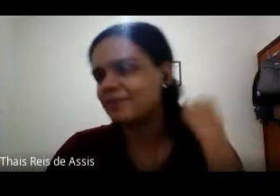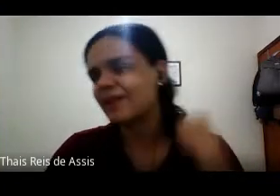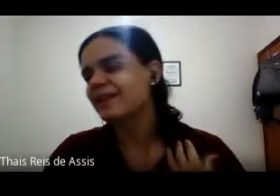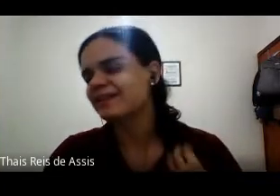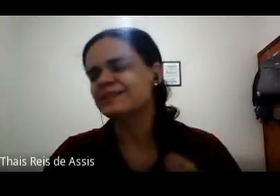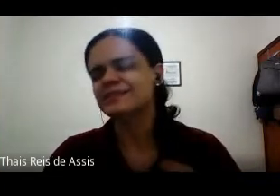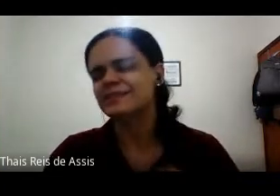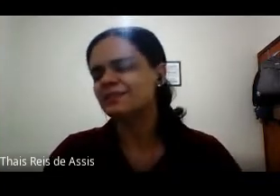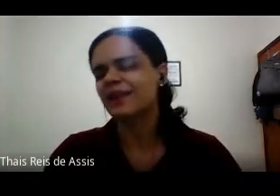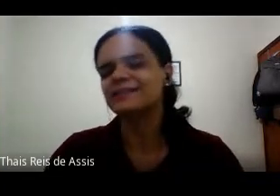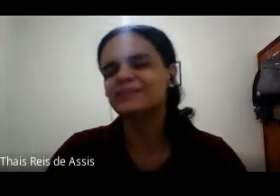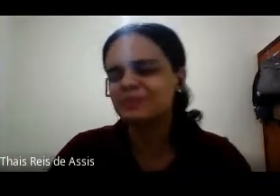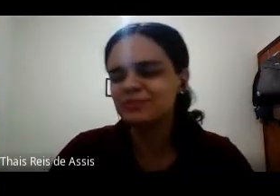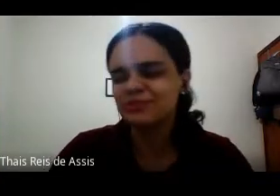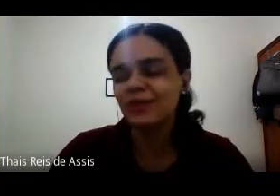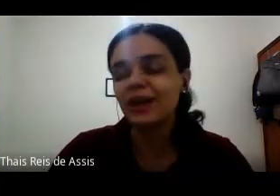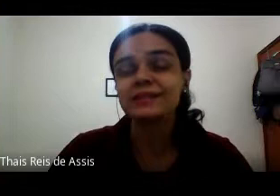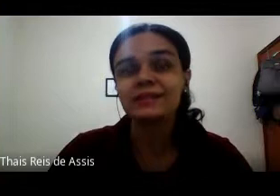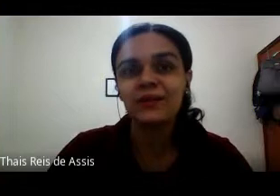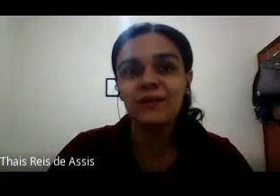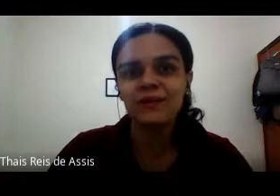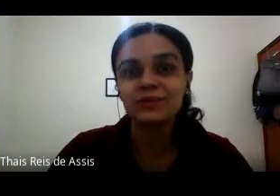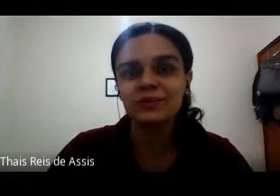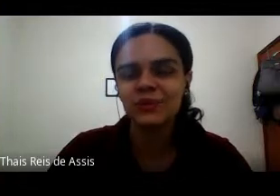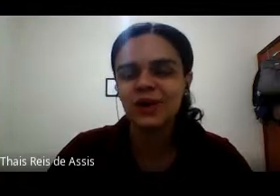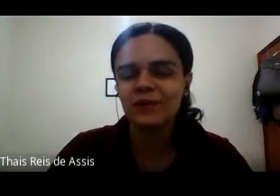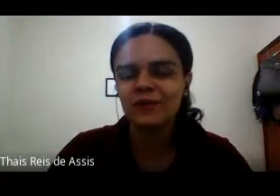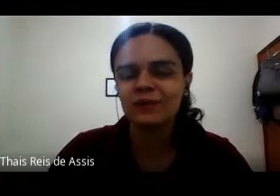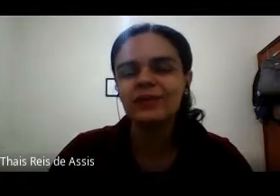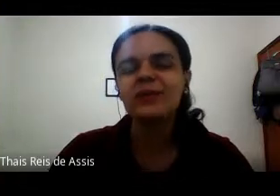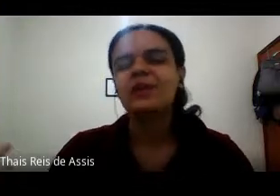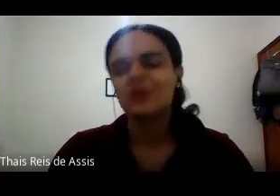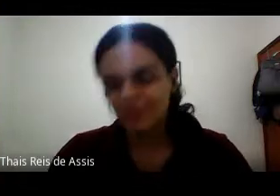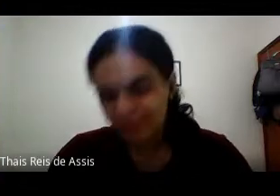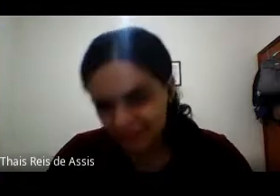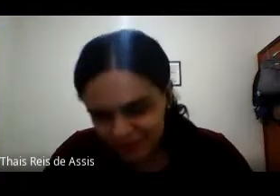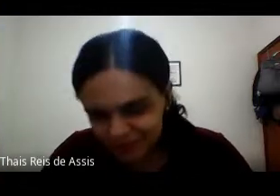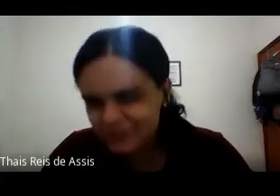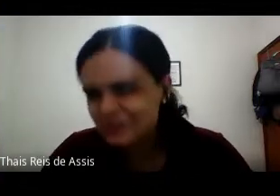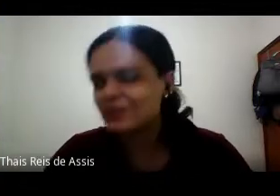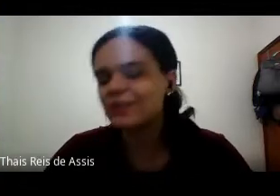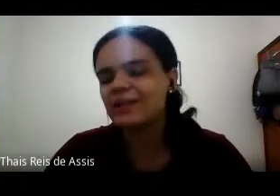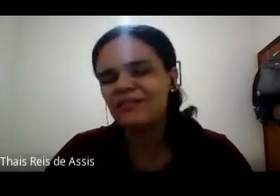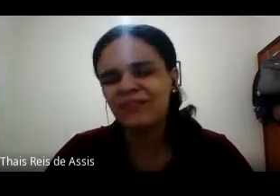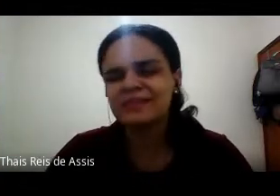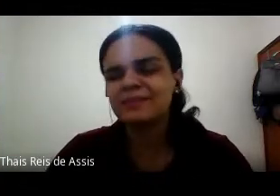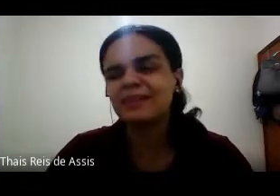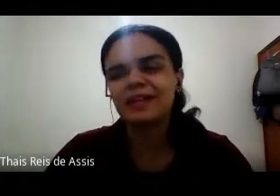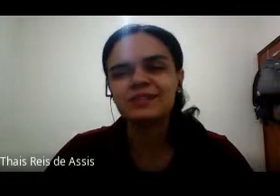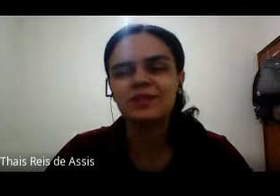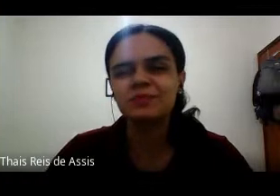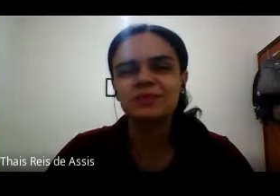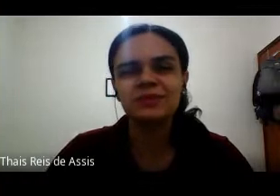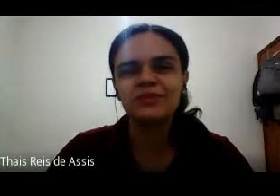expliquei para ele a produção no Brasil, que não podia ver. O cara cancelou, me estornou a compra. Eu comprei o outro modelo de vestido com ele, ele fez, ele